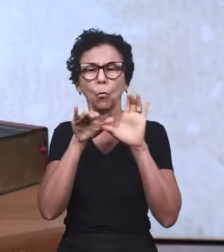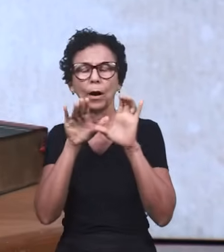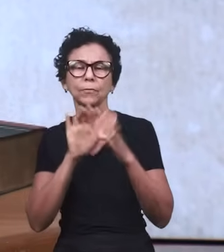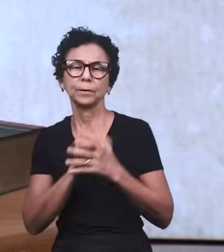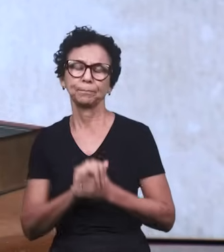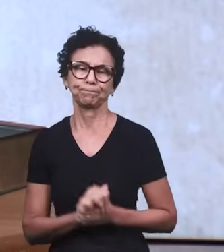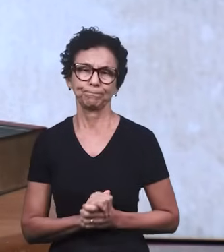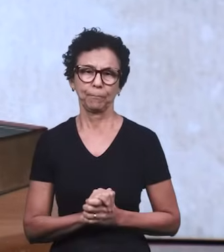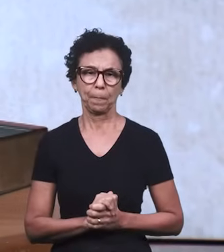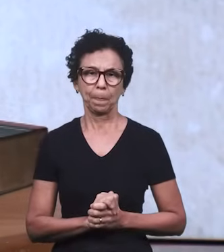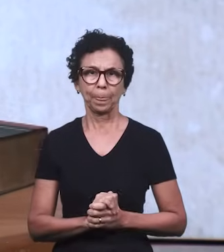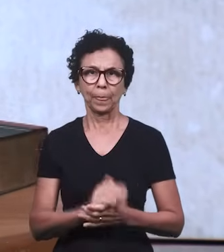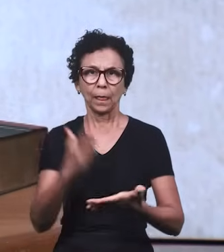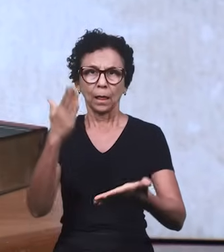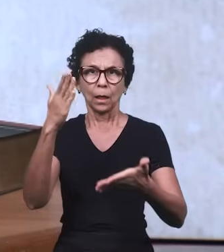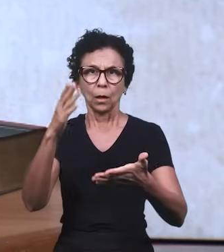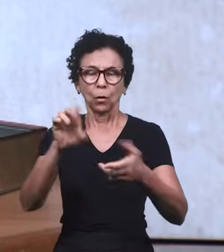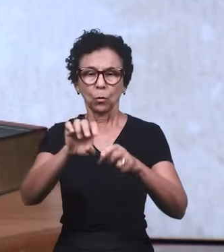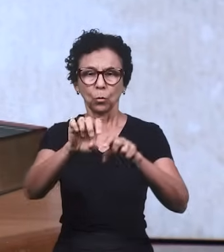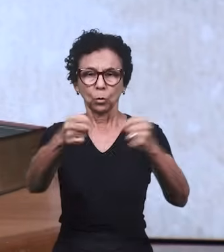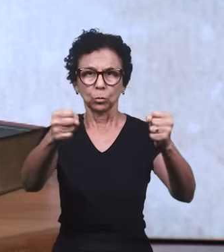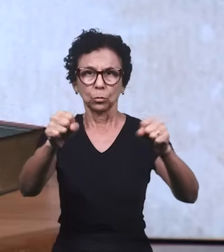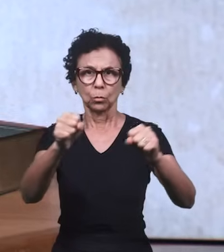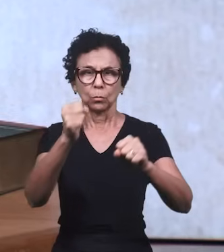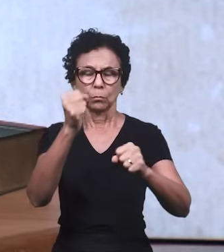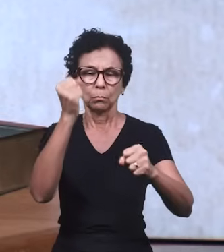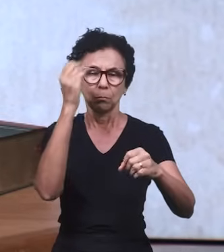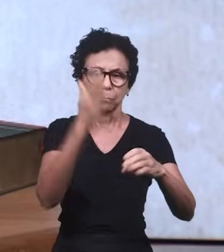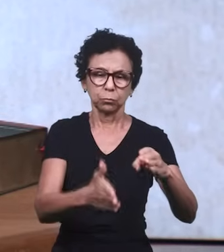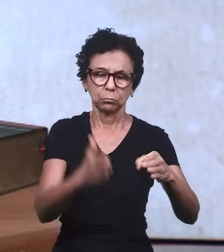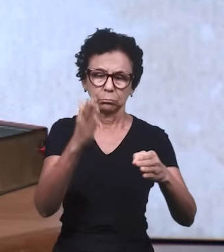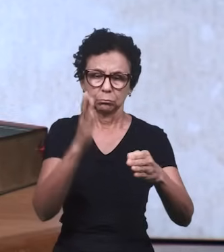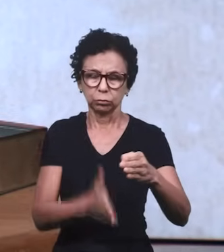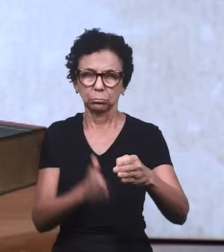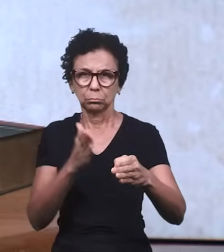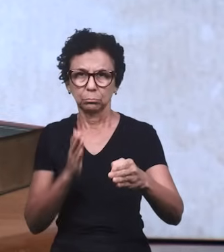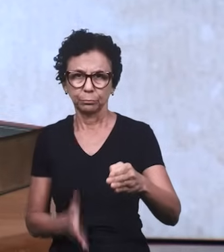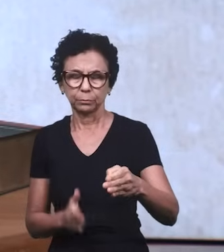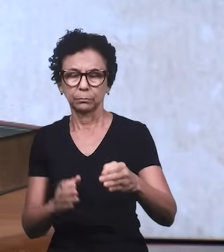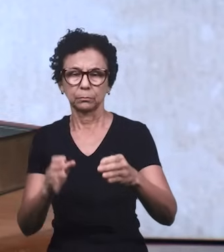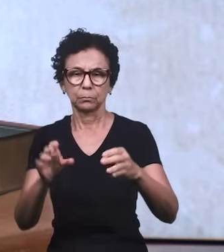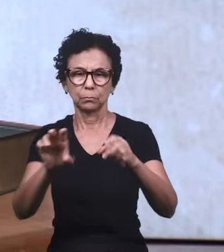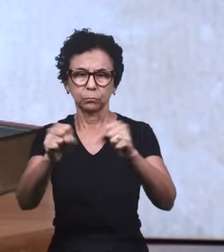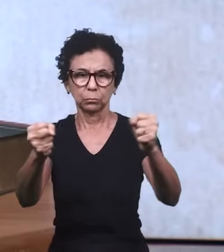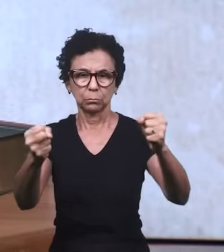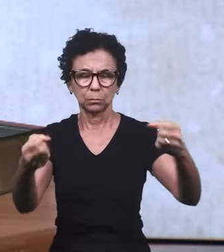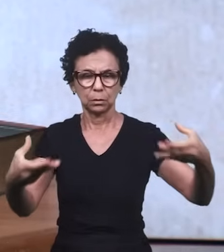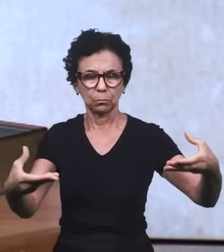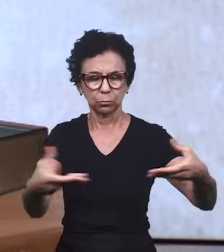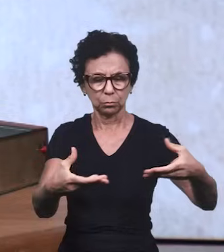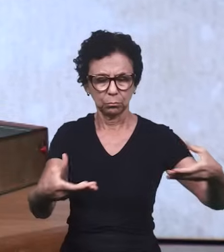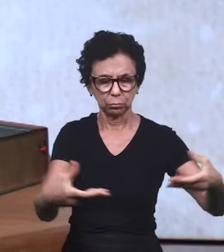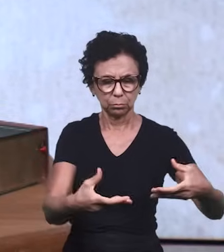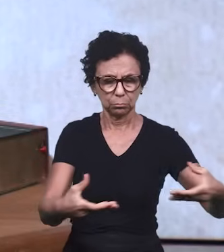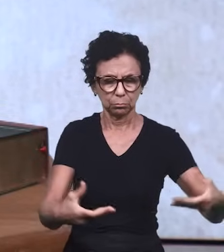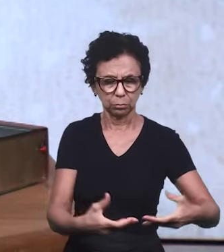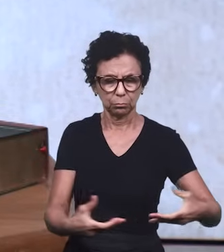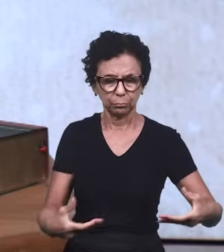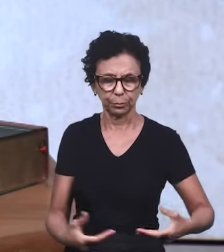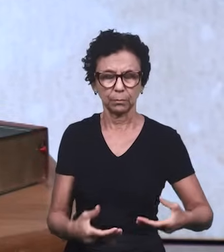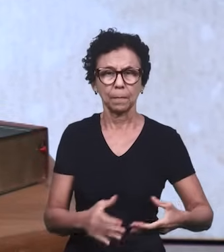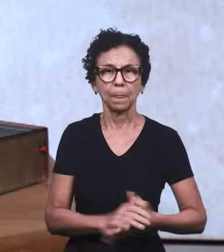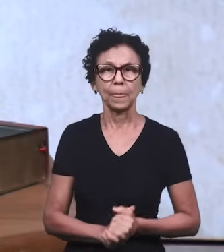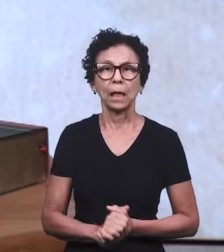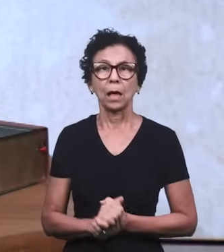frente da outra mas as aves Não partiu e as aves desciam sobre os cadáveres